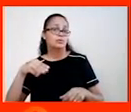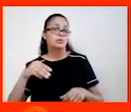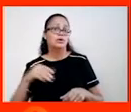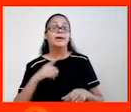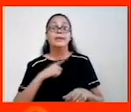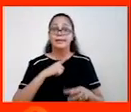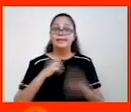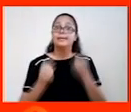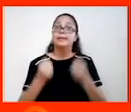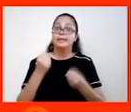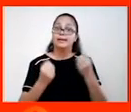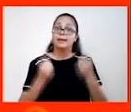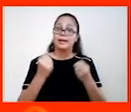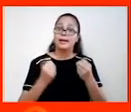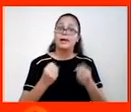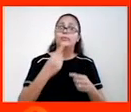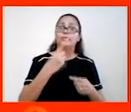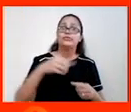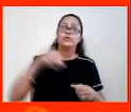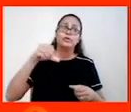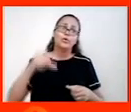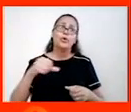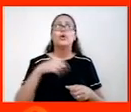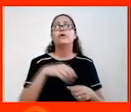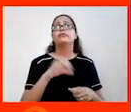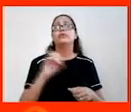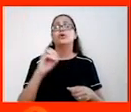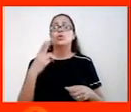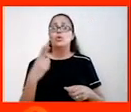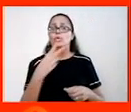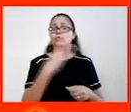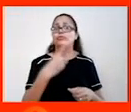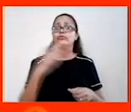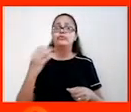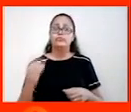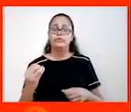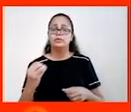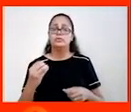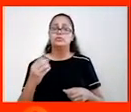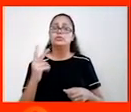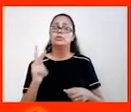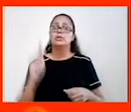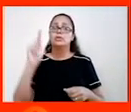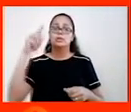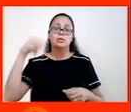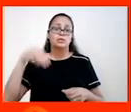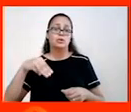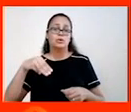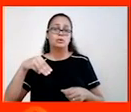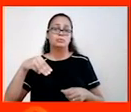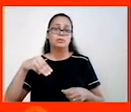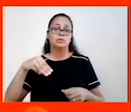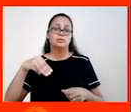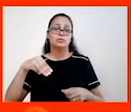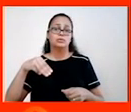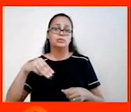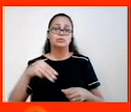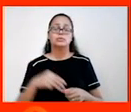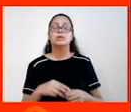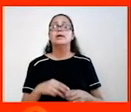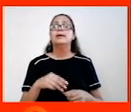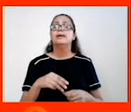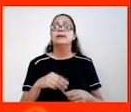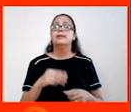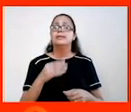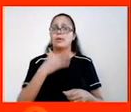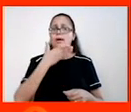19, 20 km com 1 litro de gasolina. Então, esse combustível que faz uma quilometragem maior por litro de gasolina, ele é mais